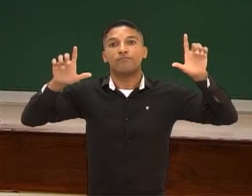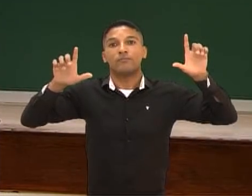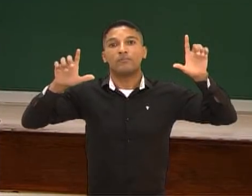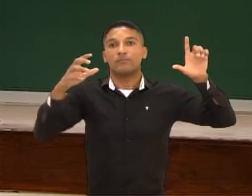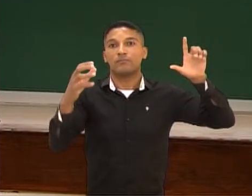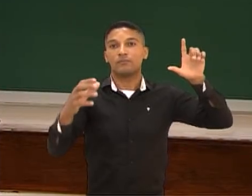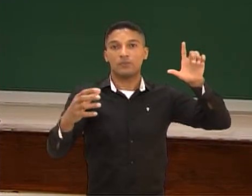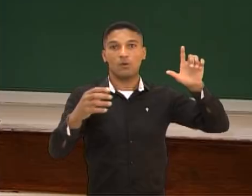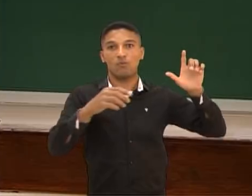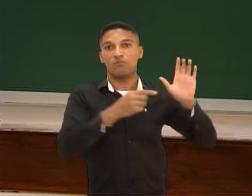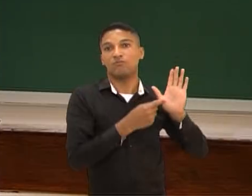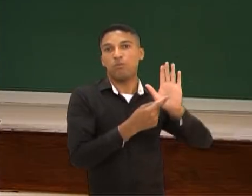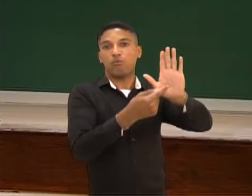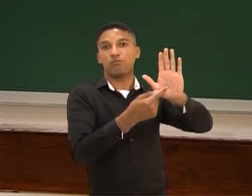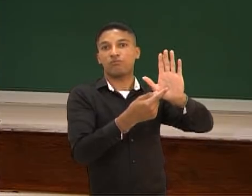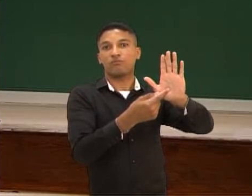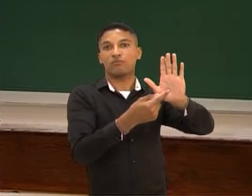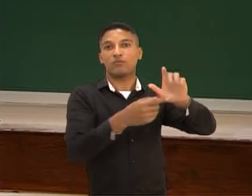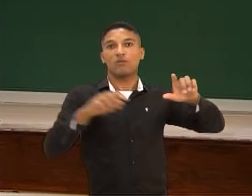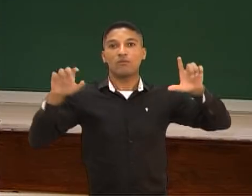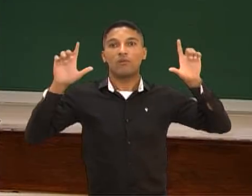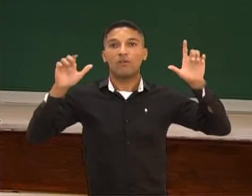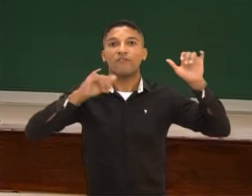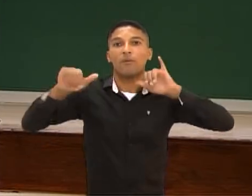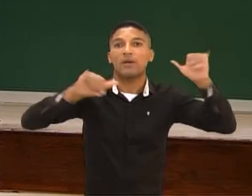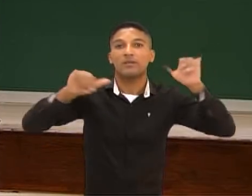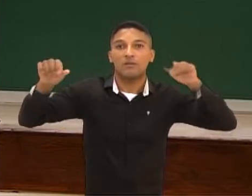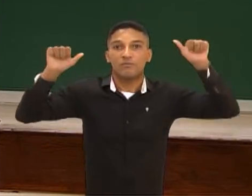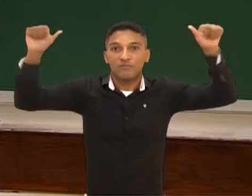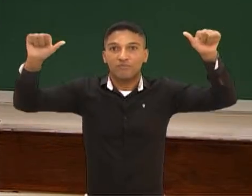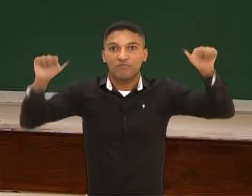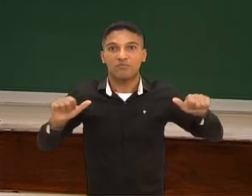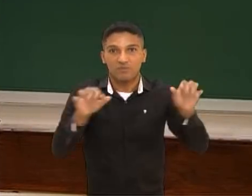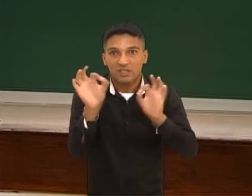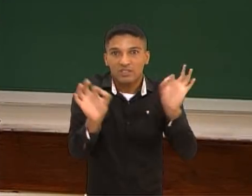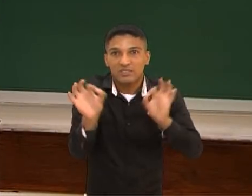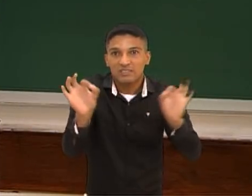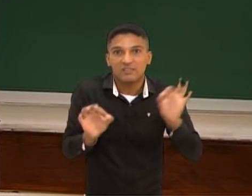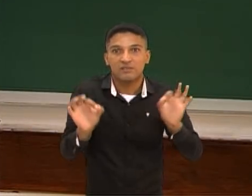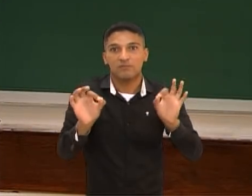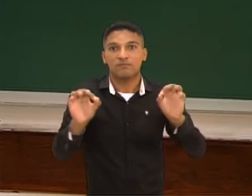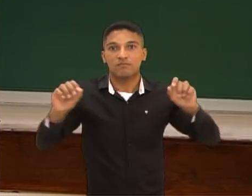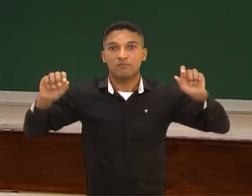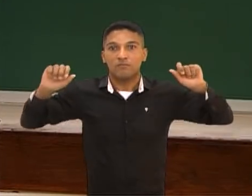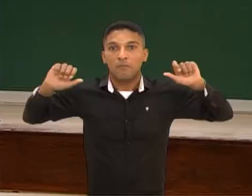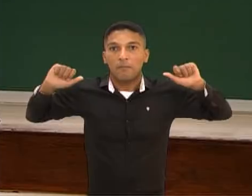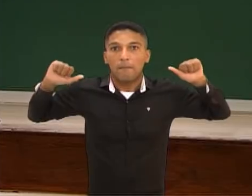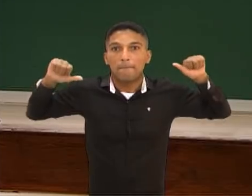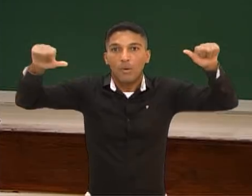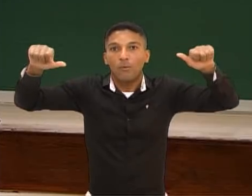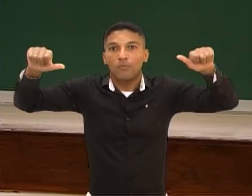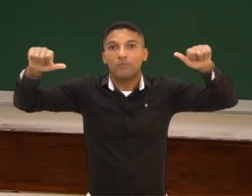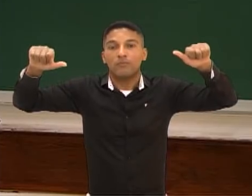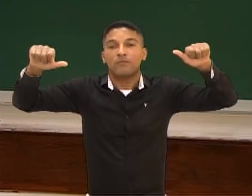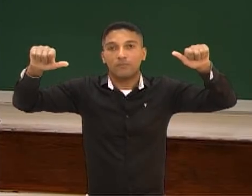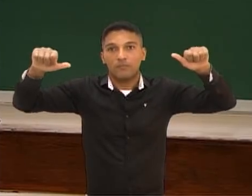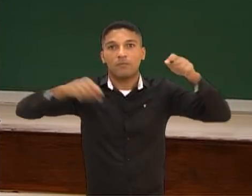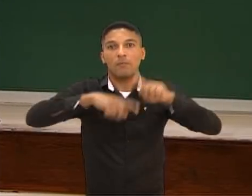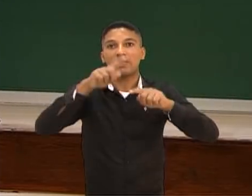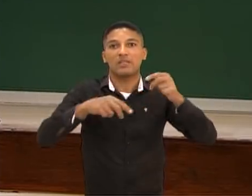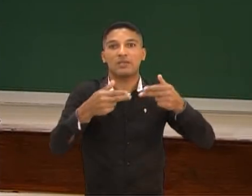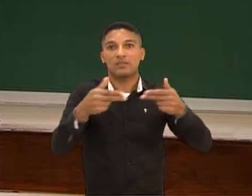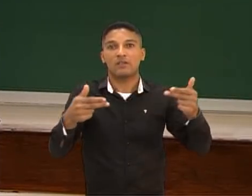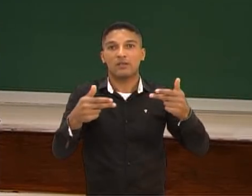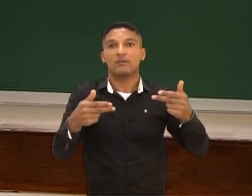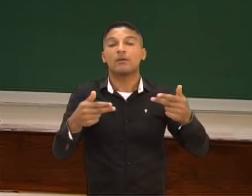investindo dinheiro nisso, né, na elaboração dos posters, dos flyers, enfim, de todos os materiais que serão utilizados para disseminar